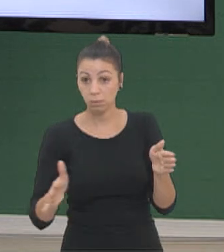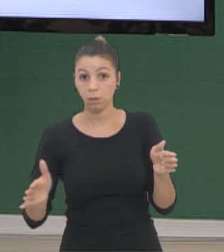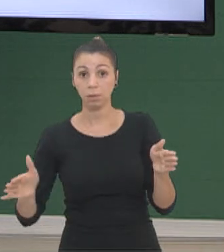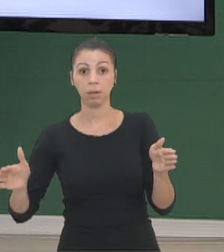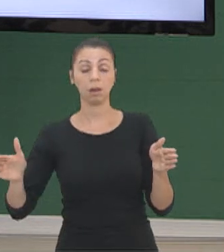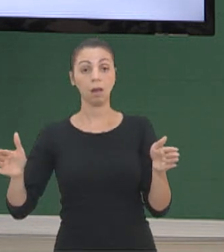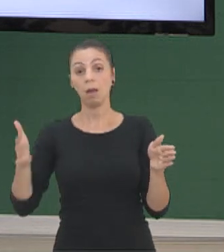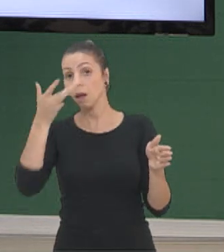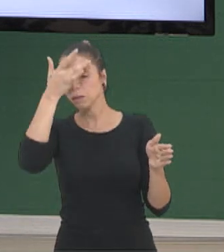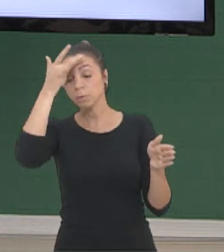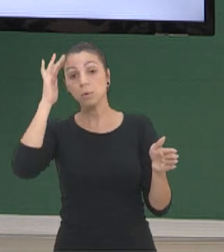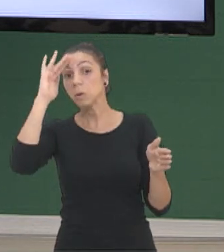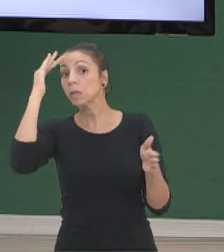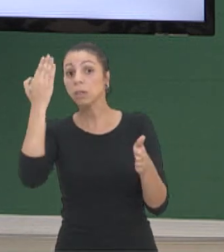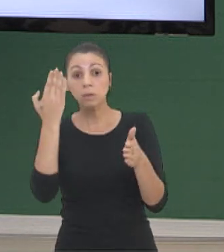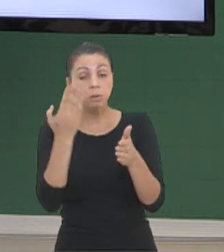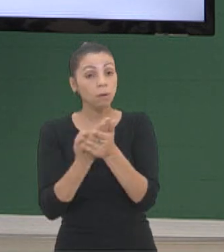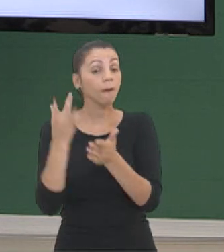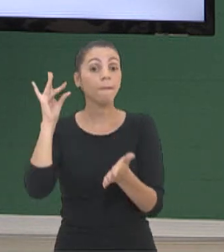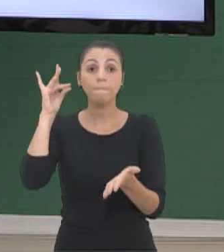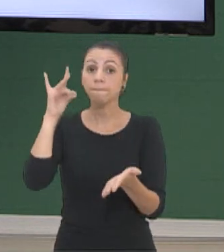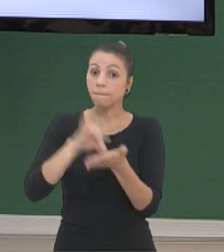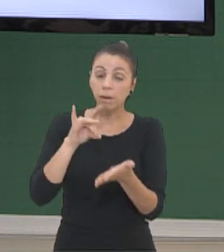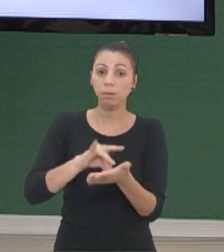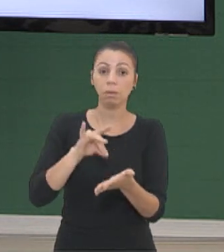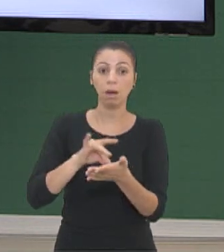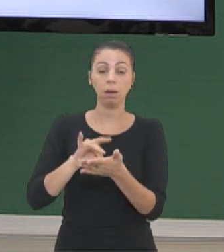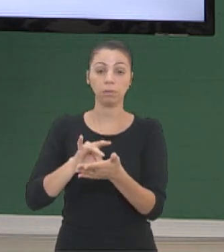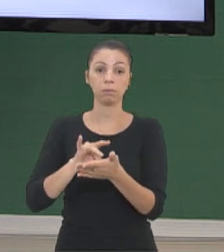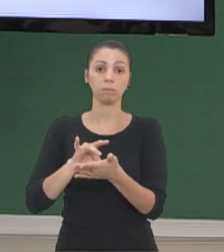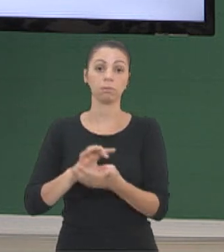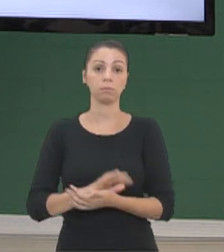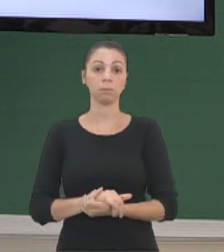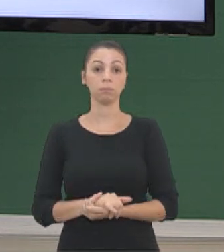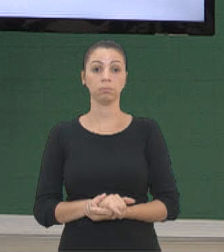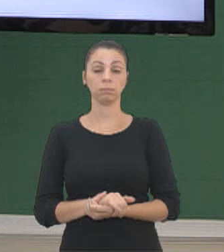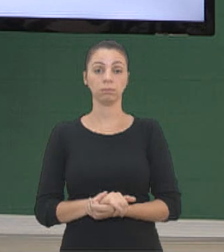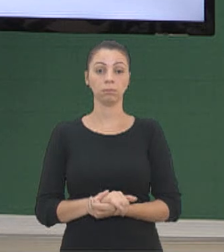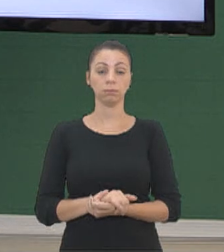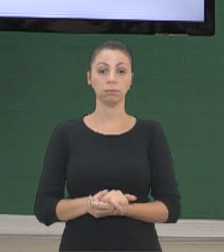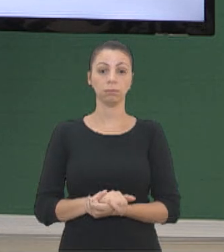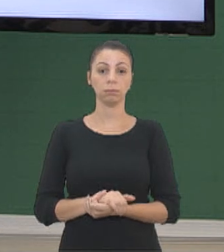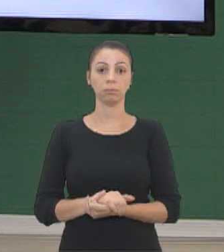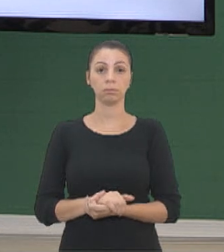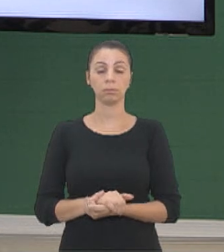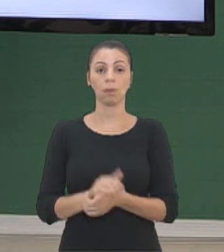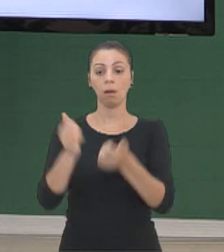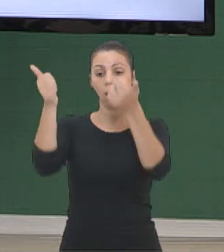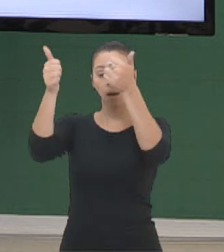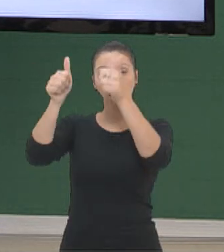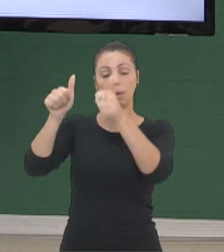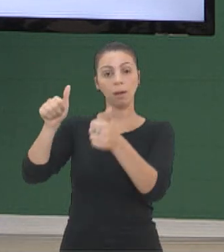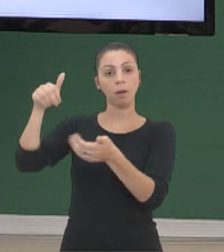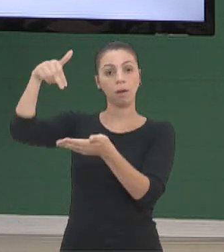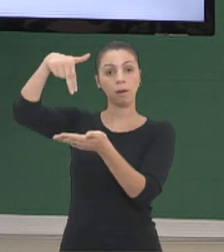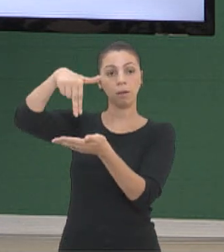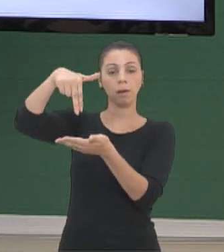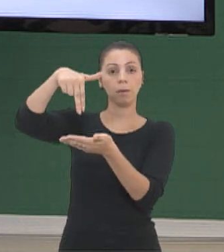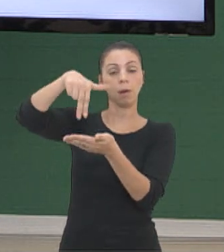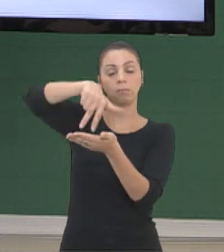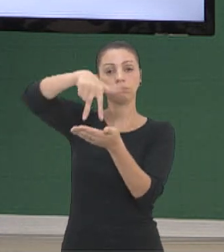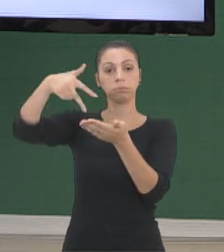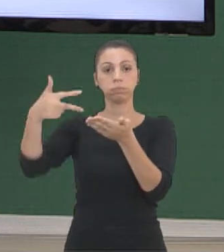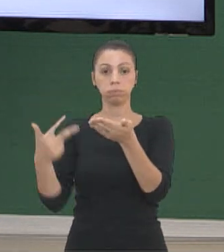pessoas se submetiam à opressão. Então derrubaram a imagem do avô